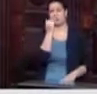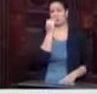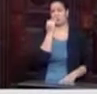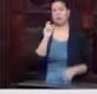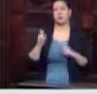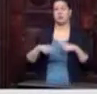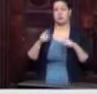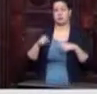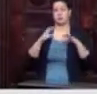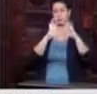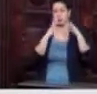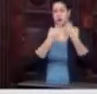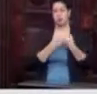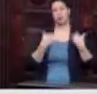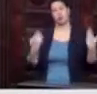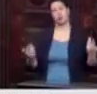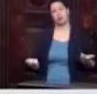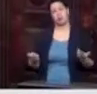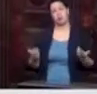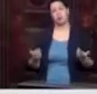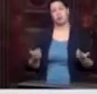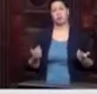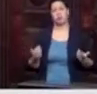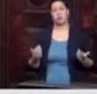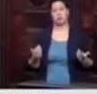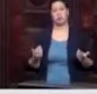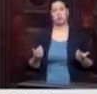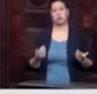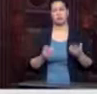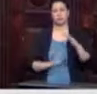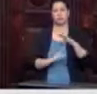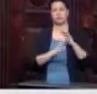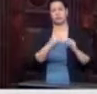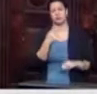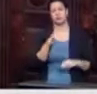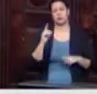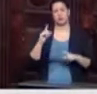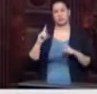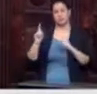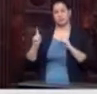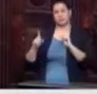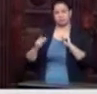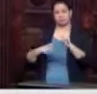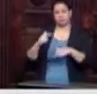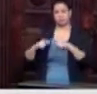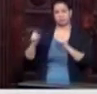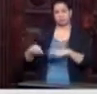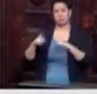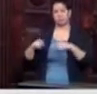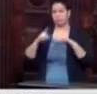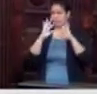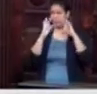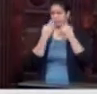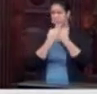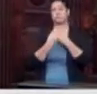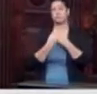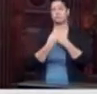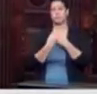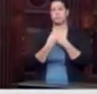familiar no Brasil ou fadar os trabalhadores rurais da agricultura familiar à